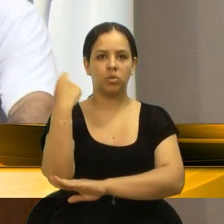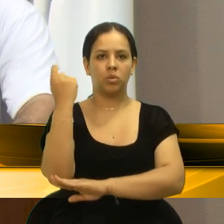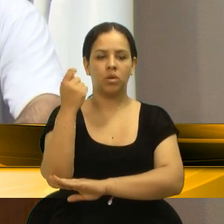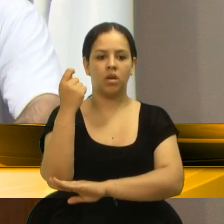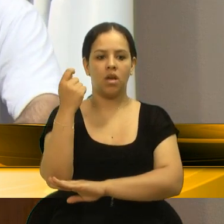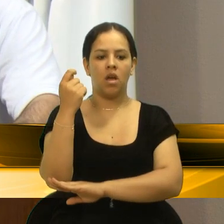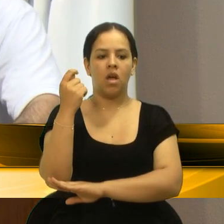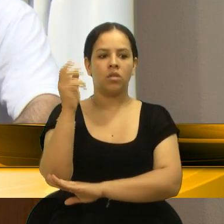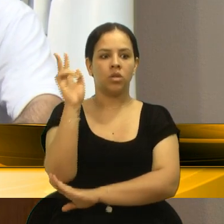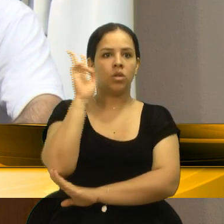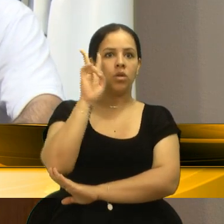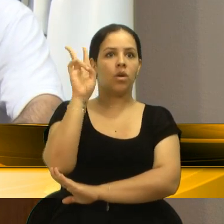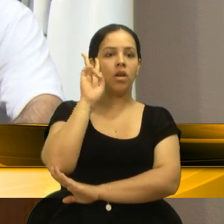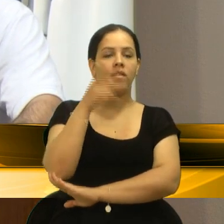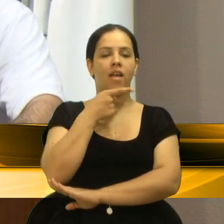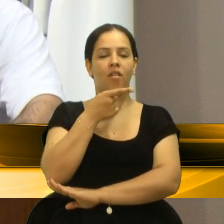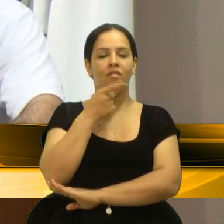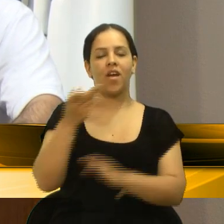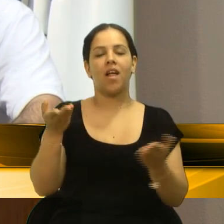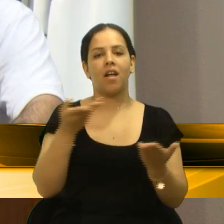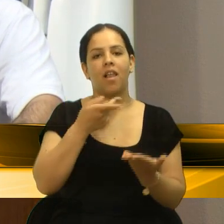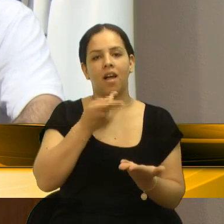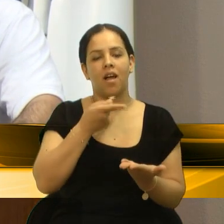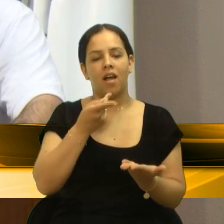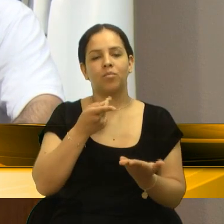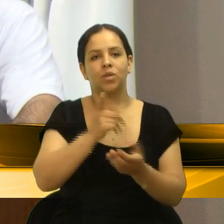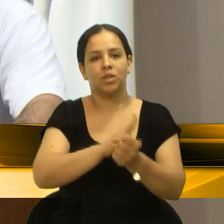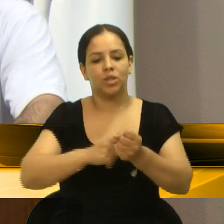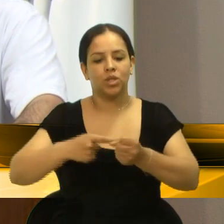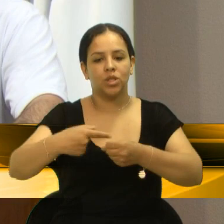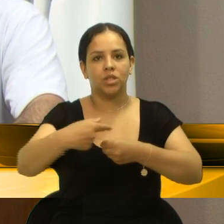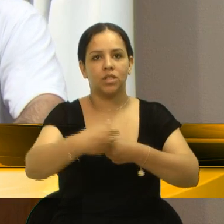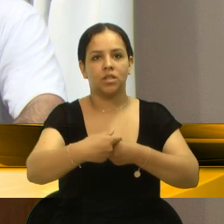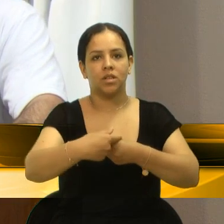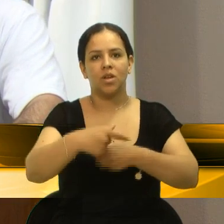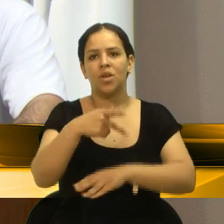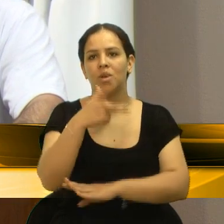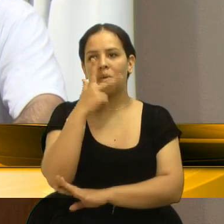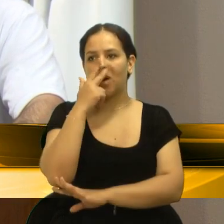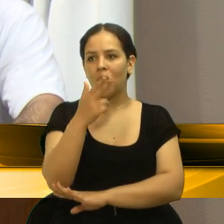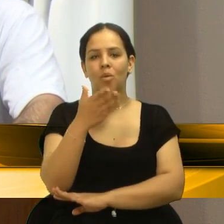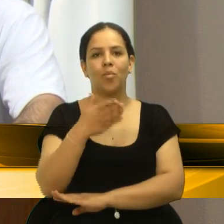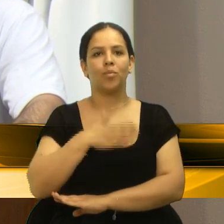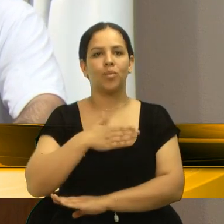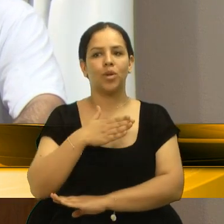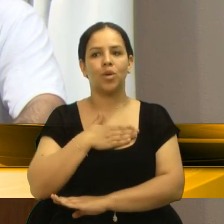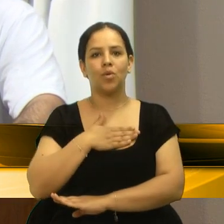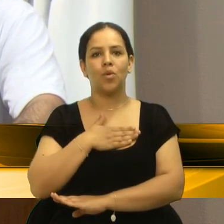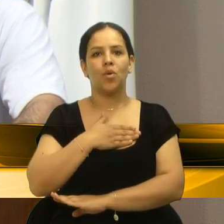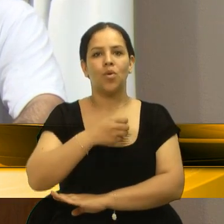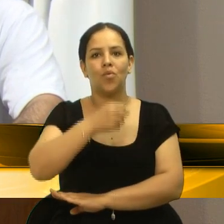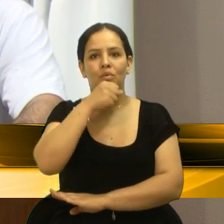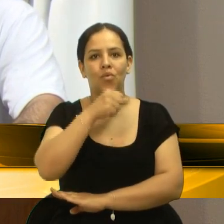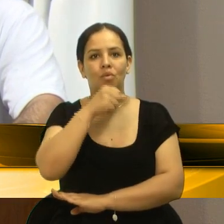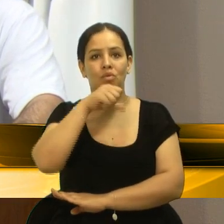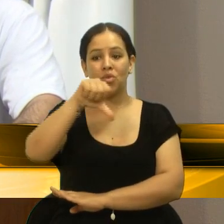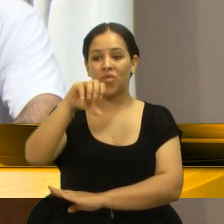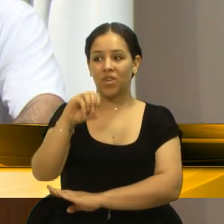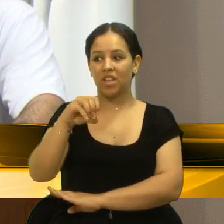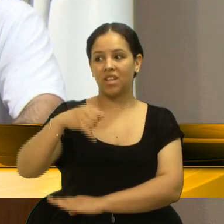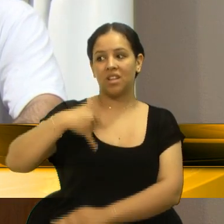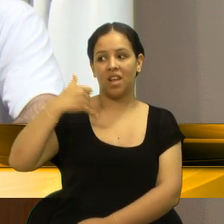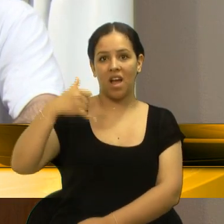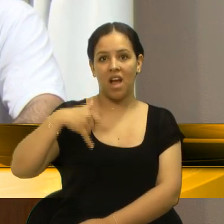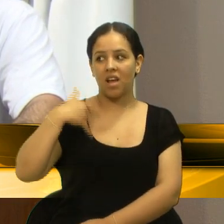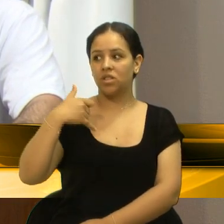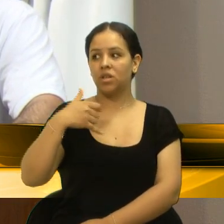dirigir aos caxienses, como meu avô de 90 anos e minha mãe, que está aqui presente há tempo, passaram parte dessas 40 e